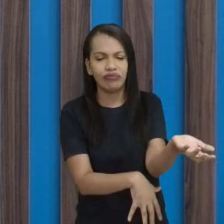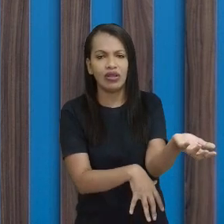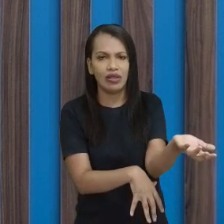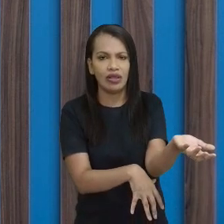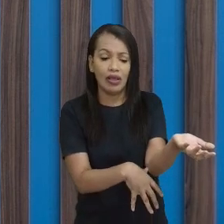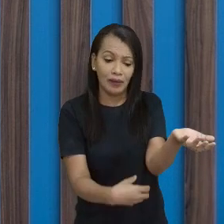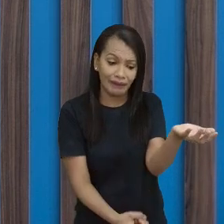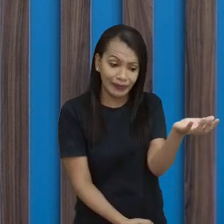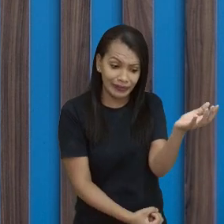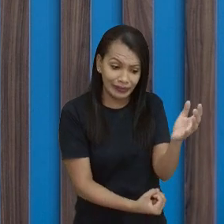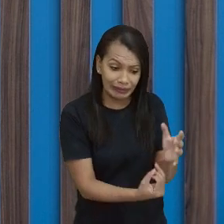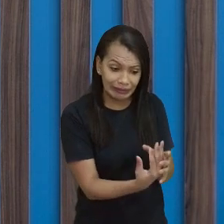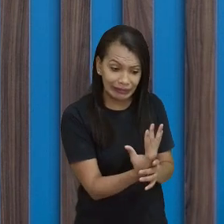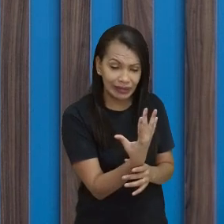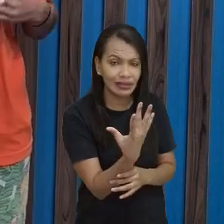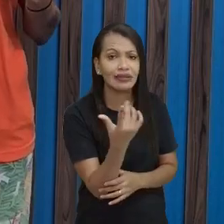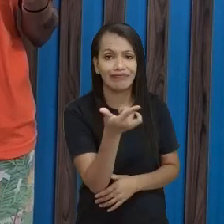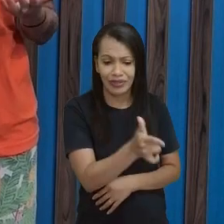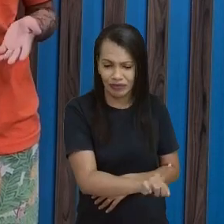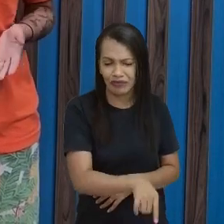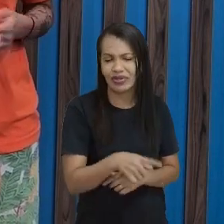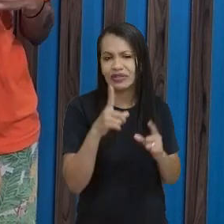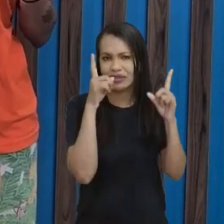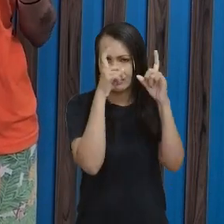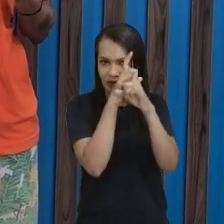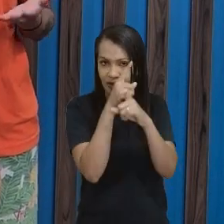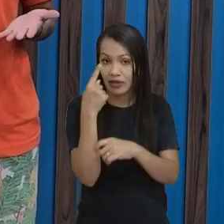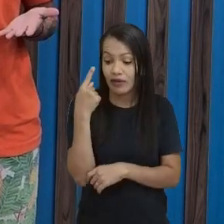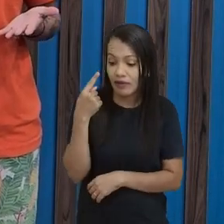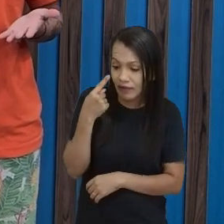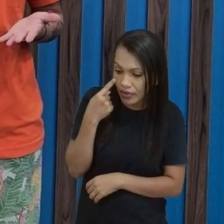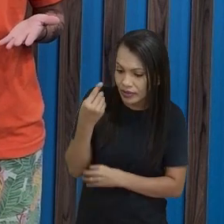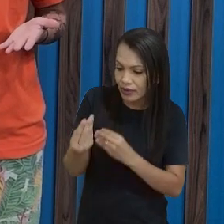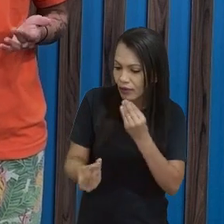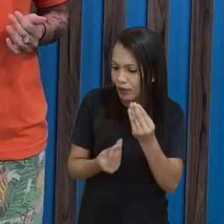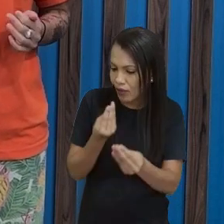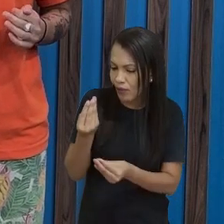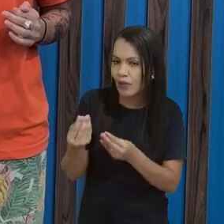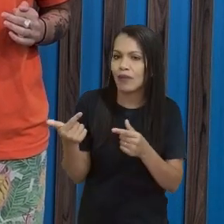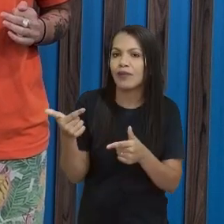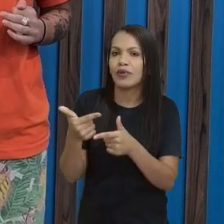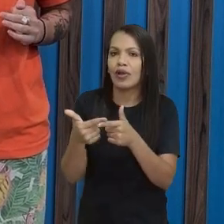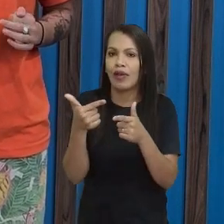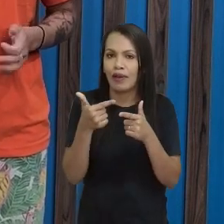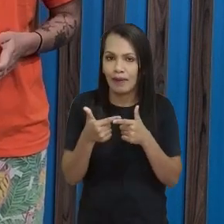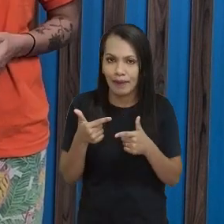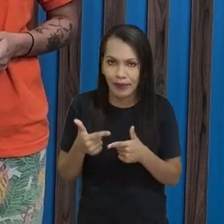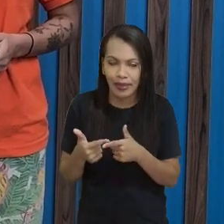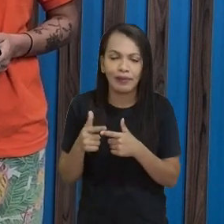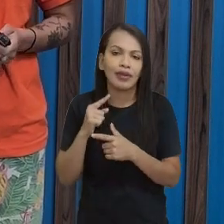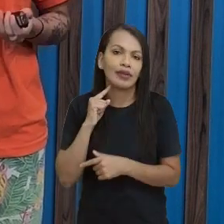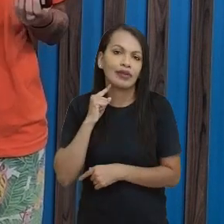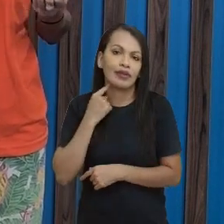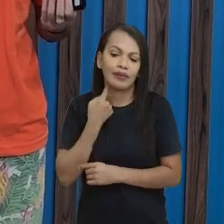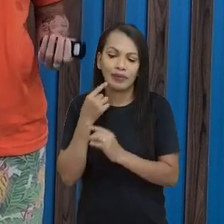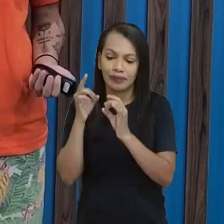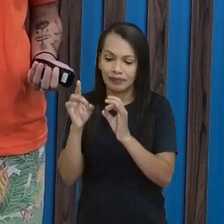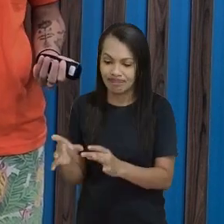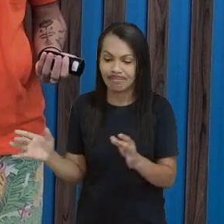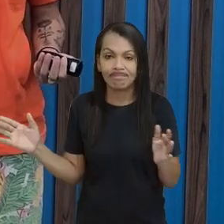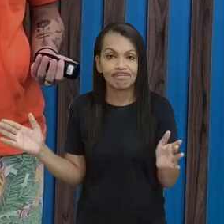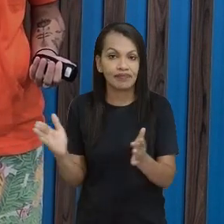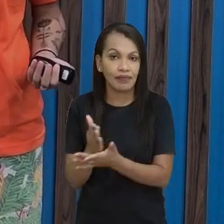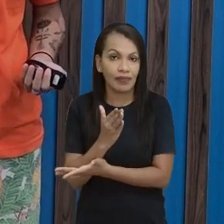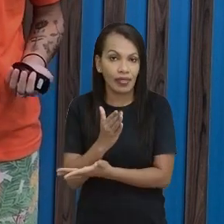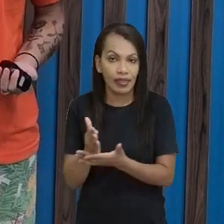esse problema aí, né? O problema do lixo, o problema da poluição, certo? Olha aí, algumas